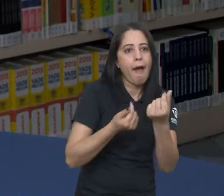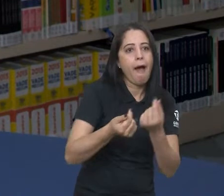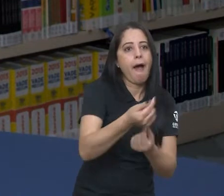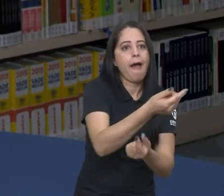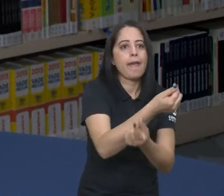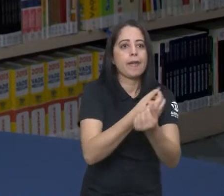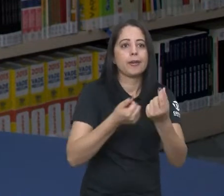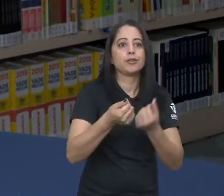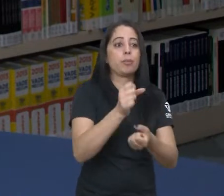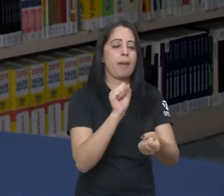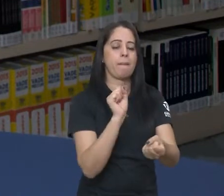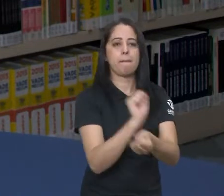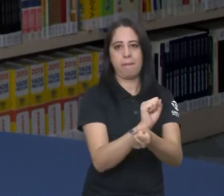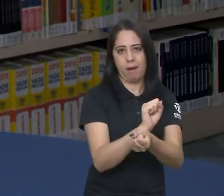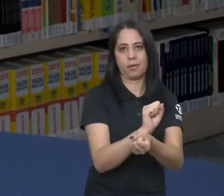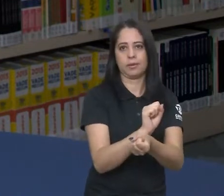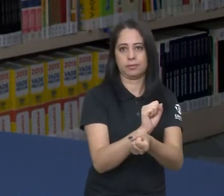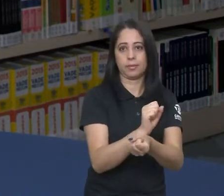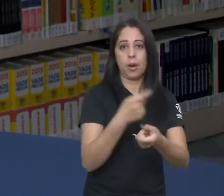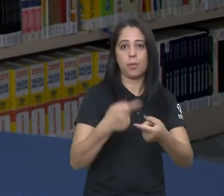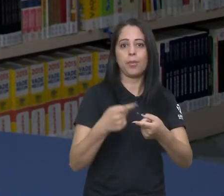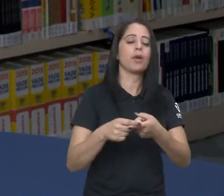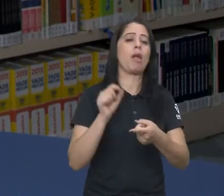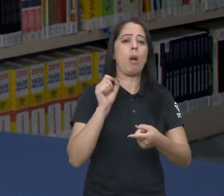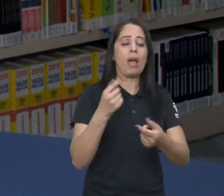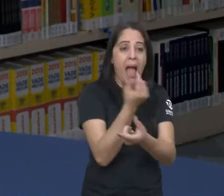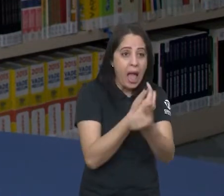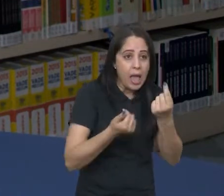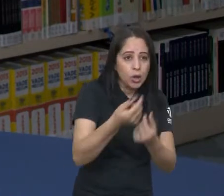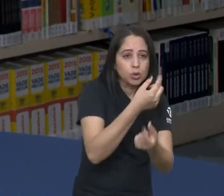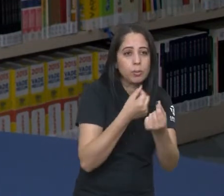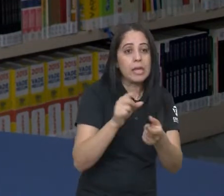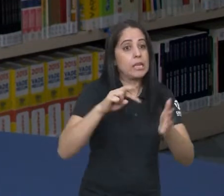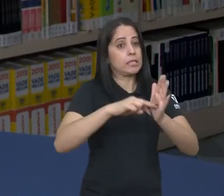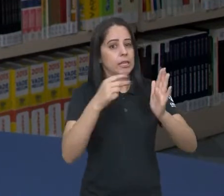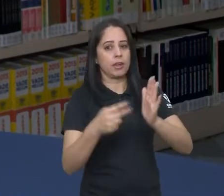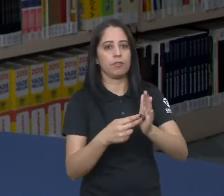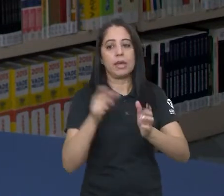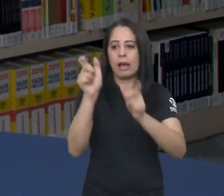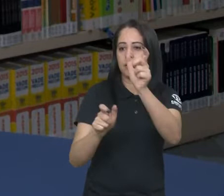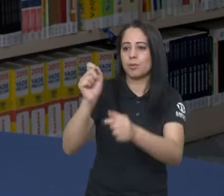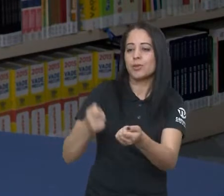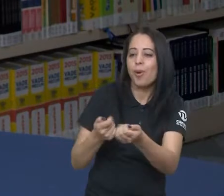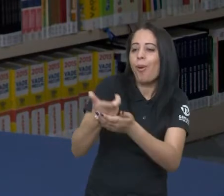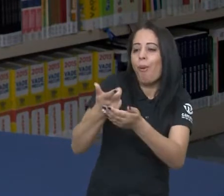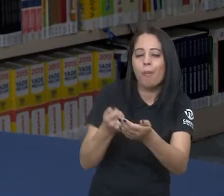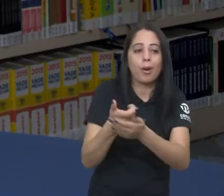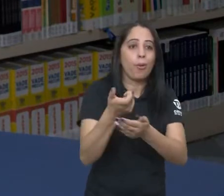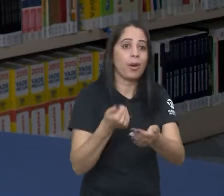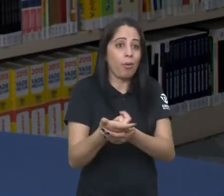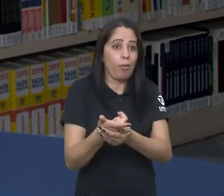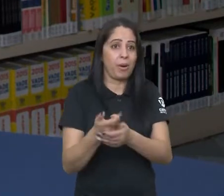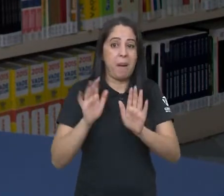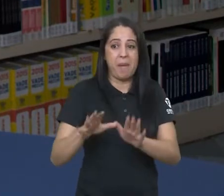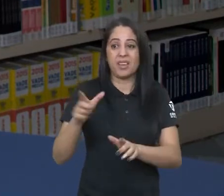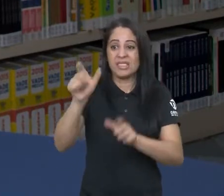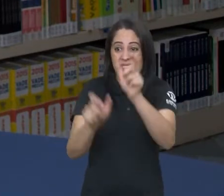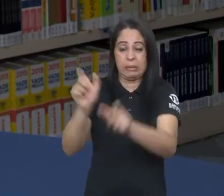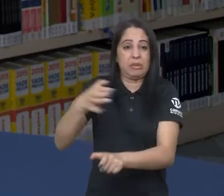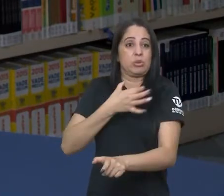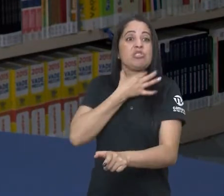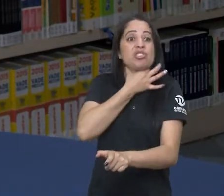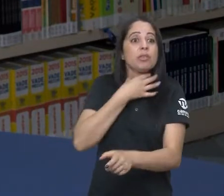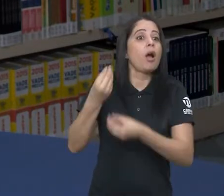Porque a economia depende do consumo, né? Então a economia acaba parando, né? Então